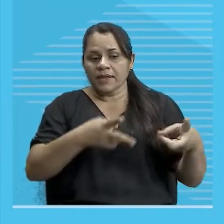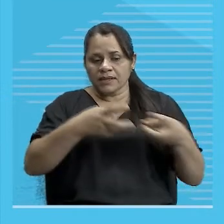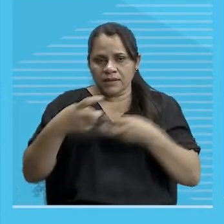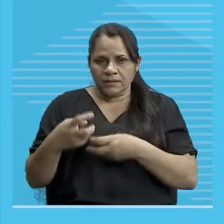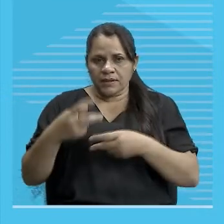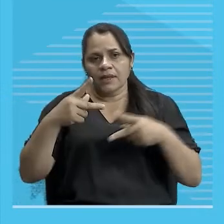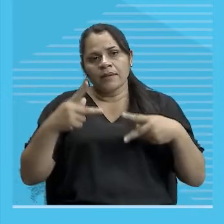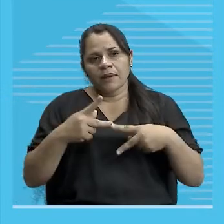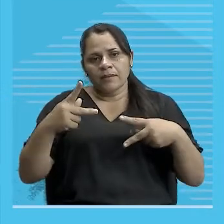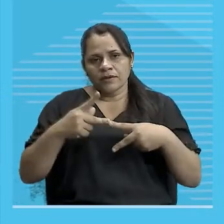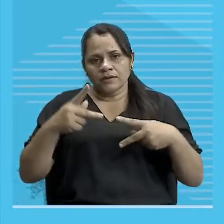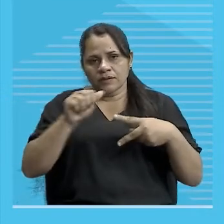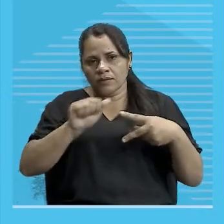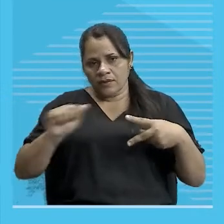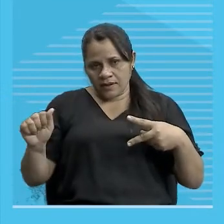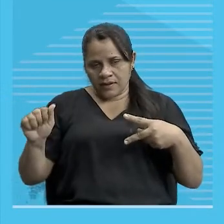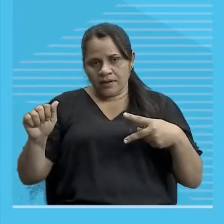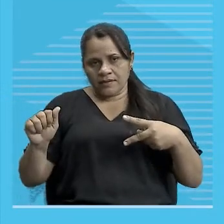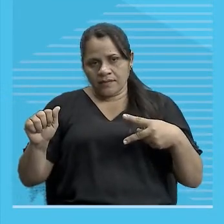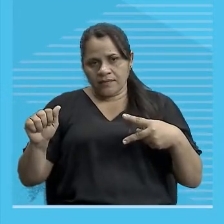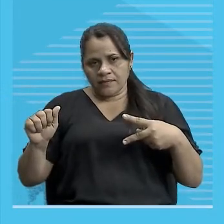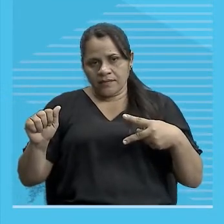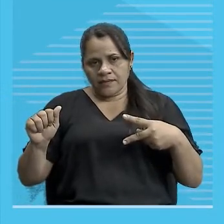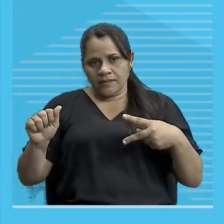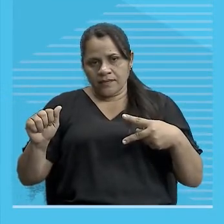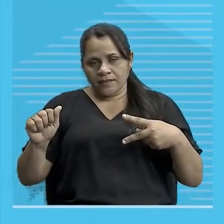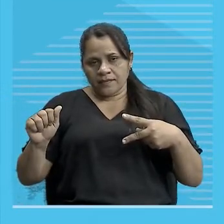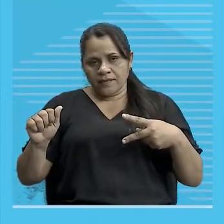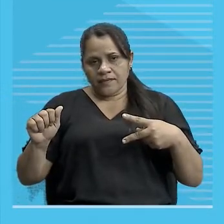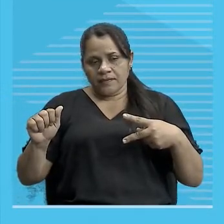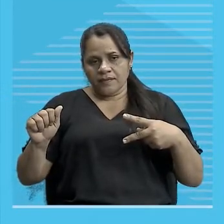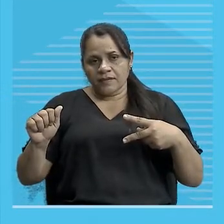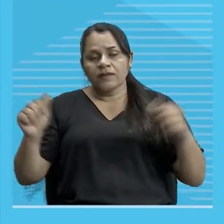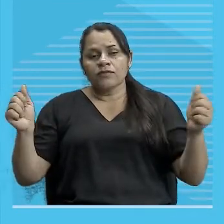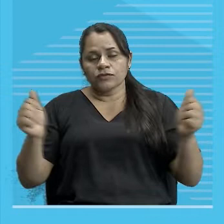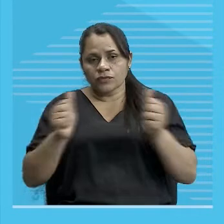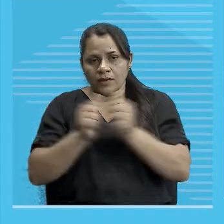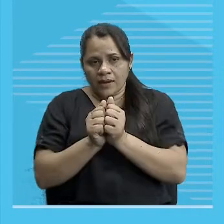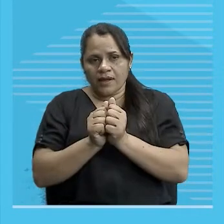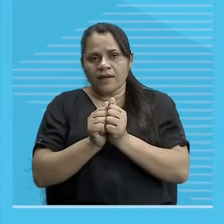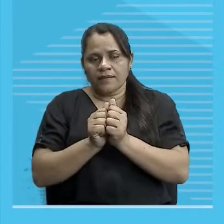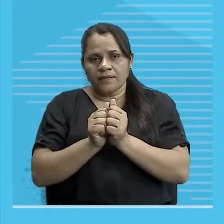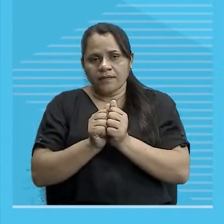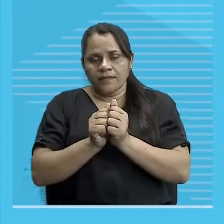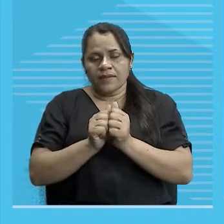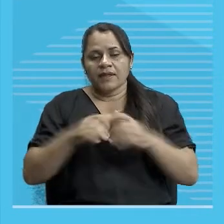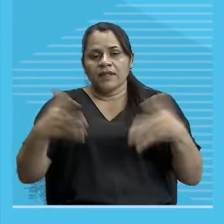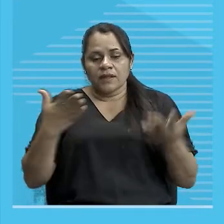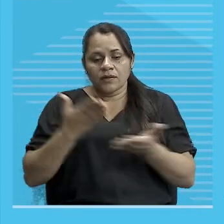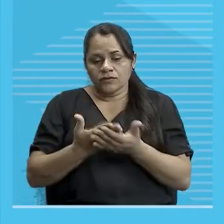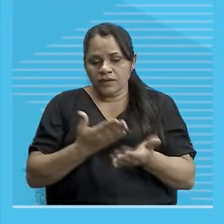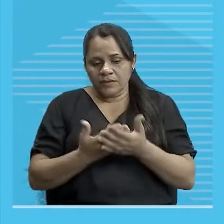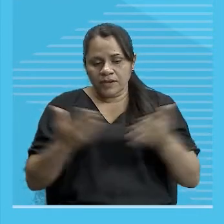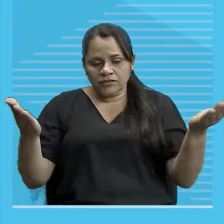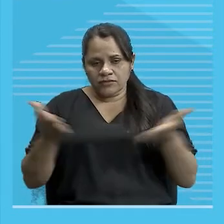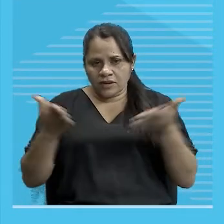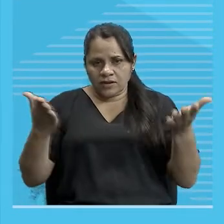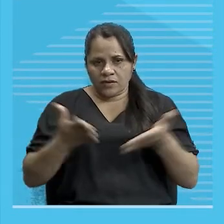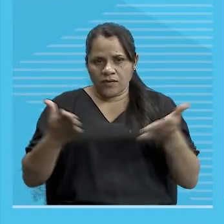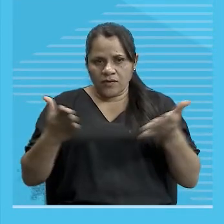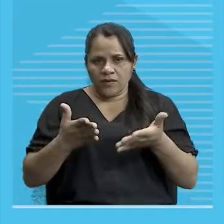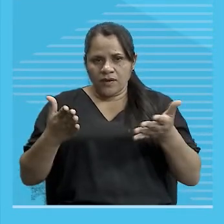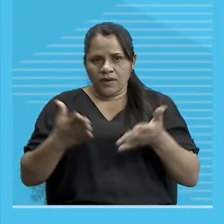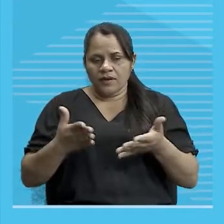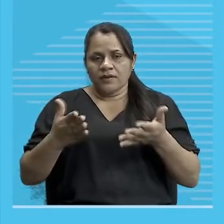funde ao artigo A. E essa fusão é justamente o caso de crase, que a gente está estudando aqui agora. Ou seja, a crase